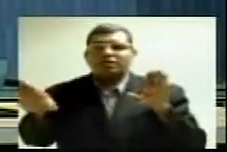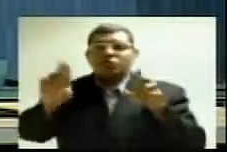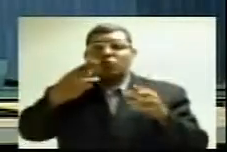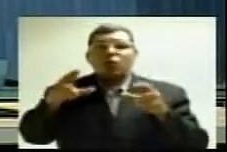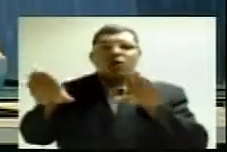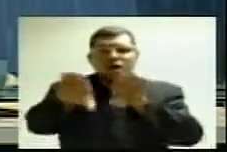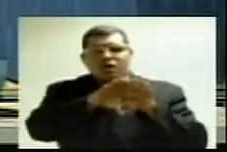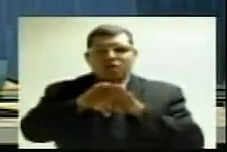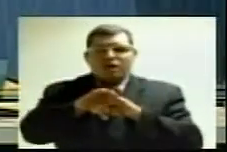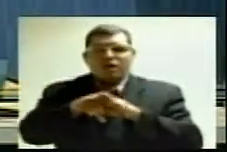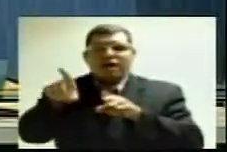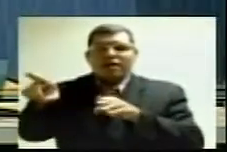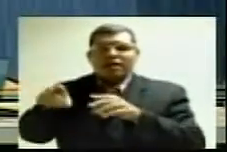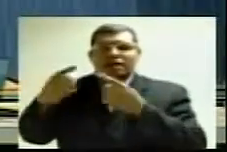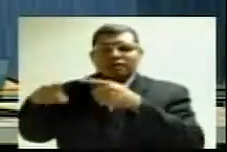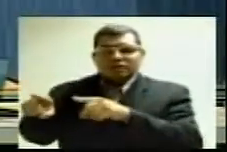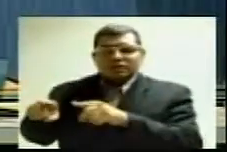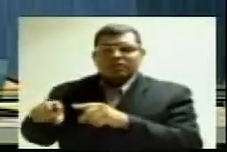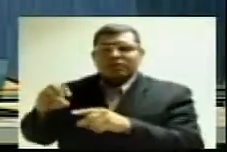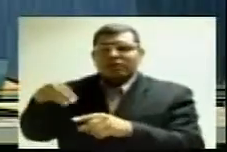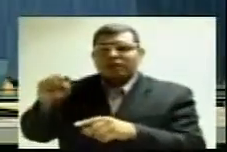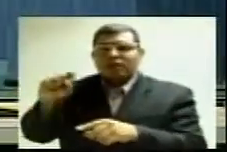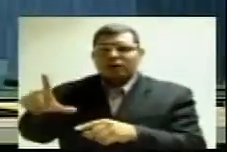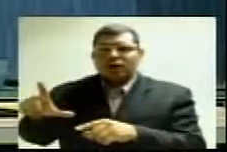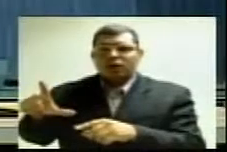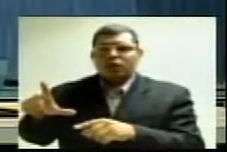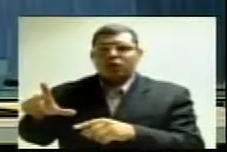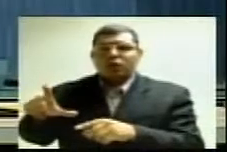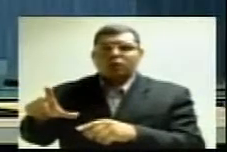idêntica àquela que condenava moralmente